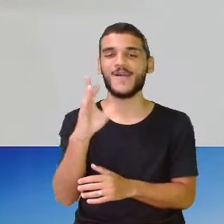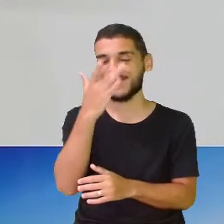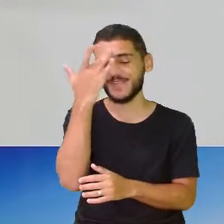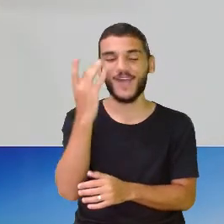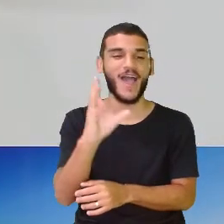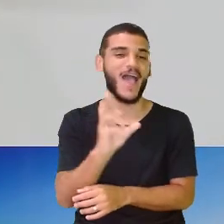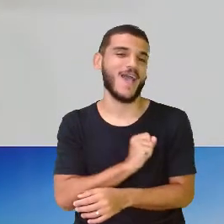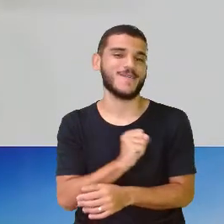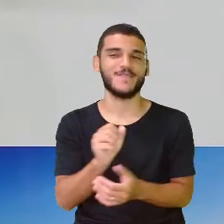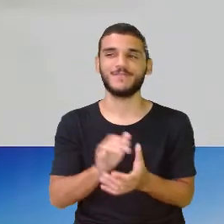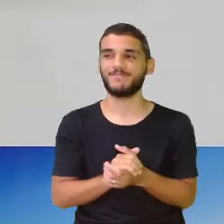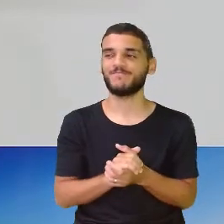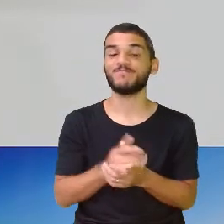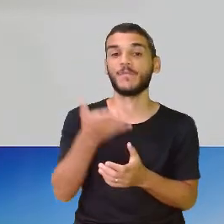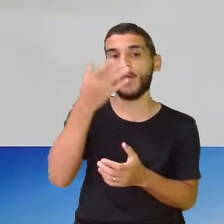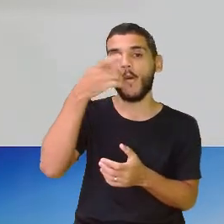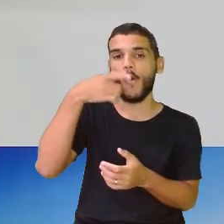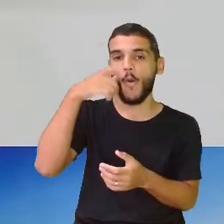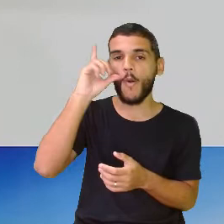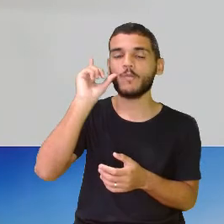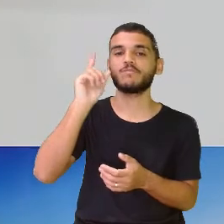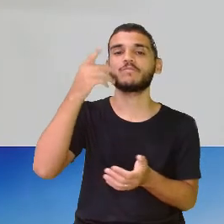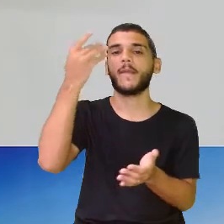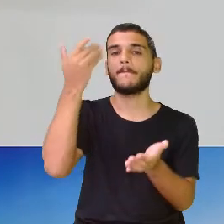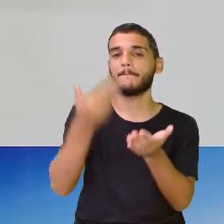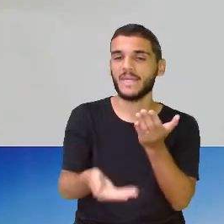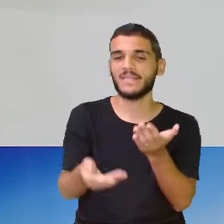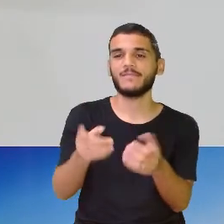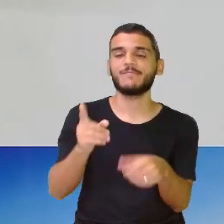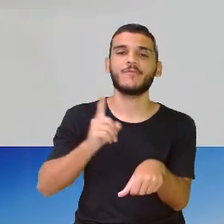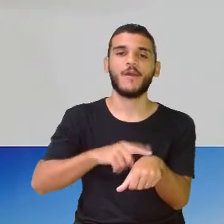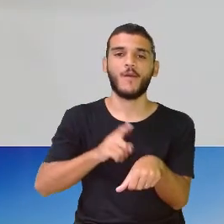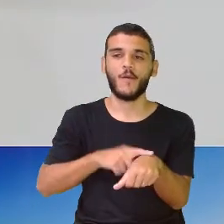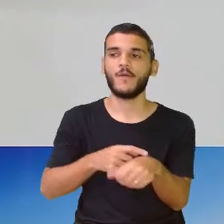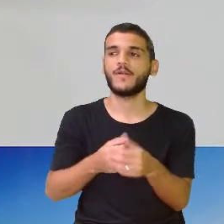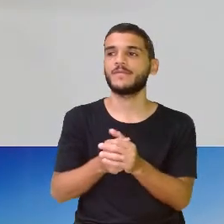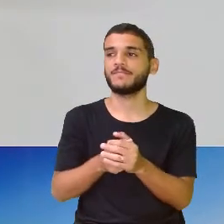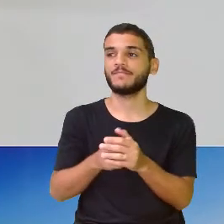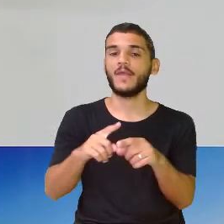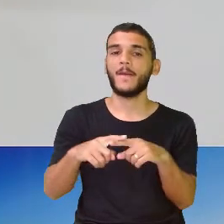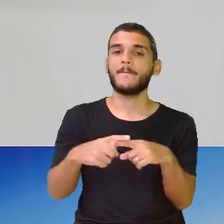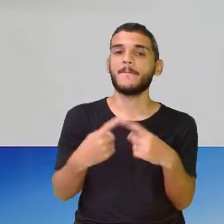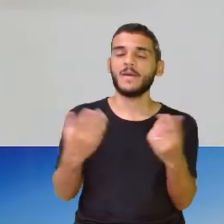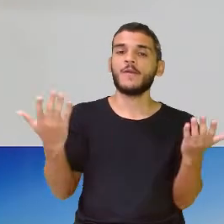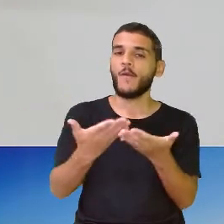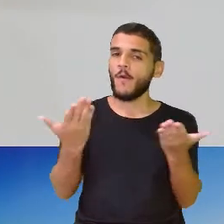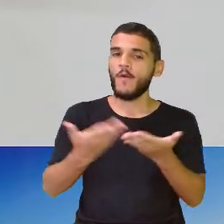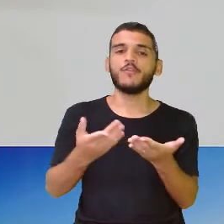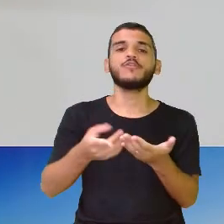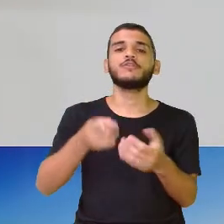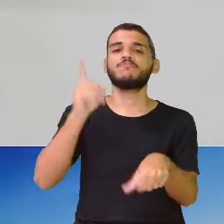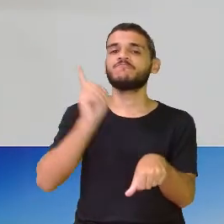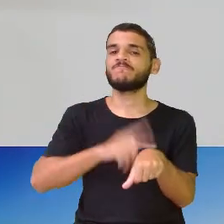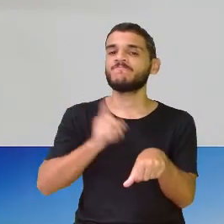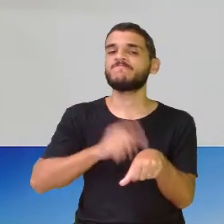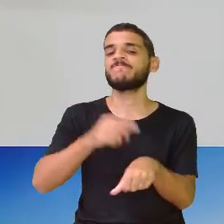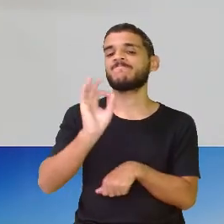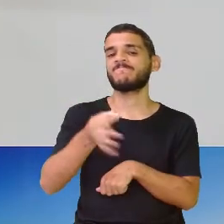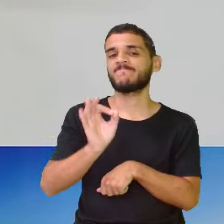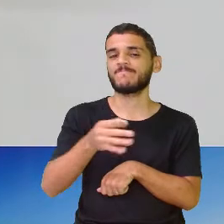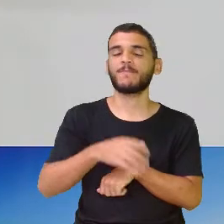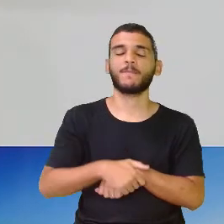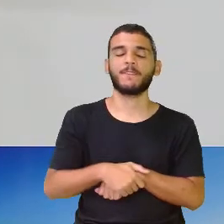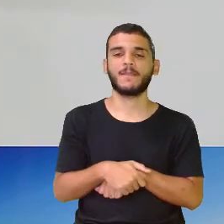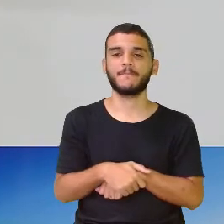enfim, perdeu ontem a hora, mas hoje chegou na hora certinha, tudo certo. E aí a gente vai lembrar também que